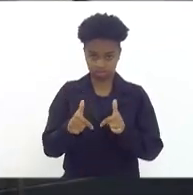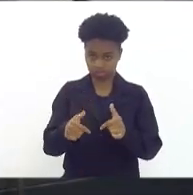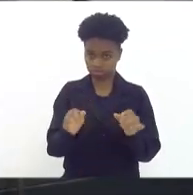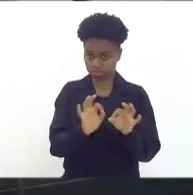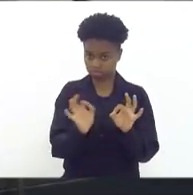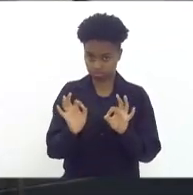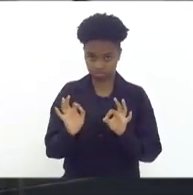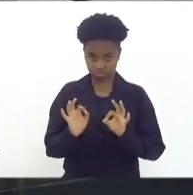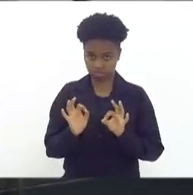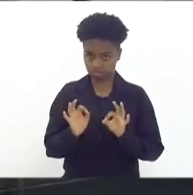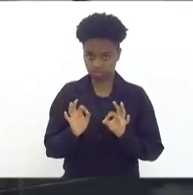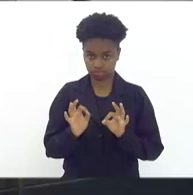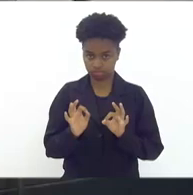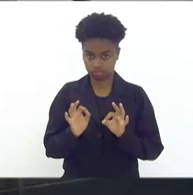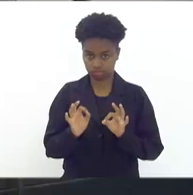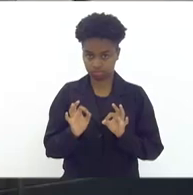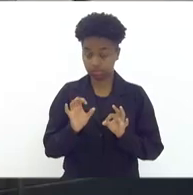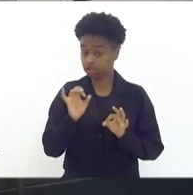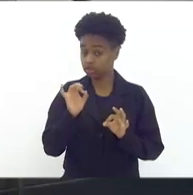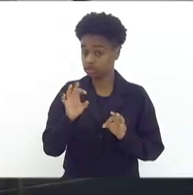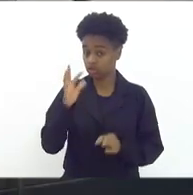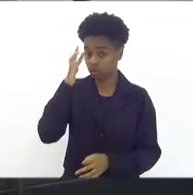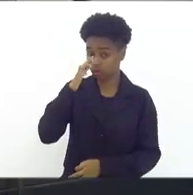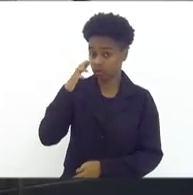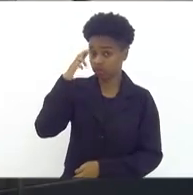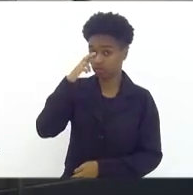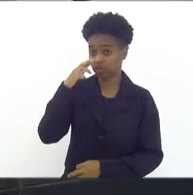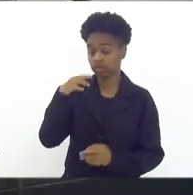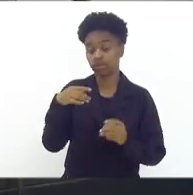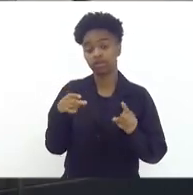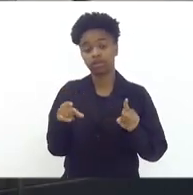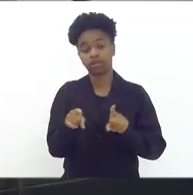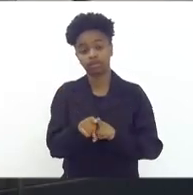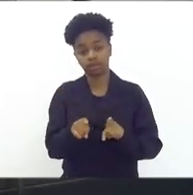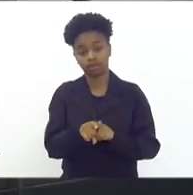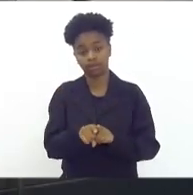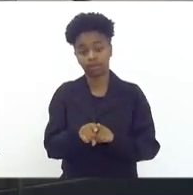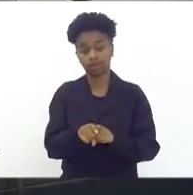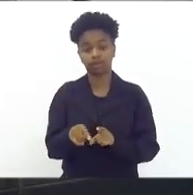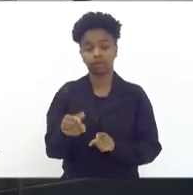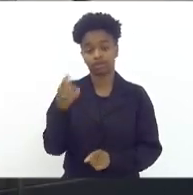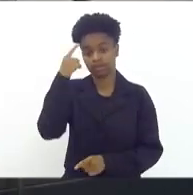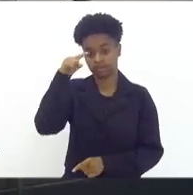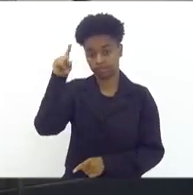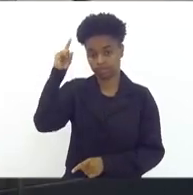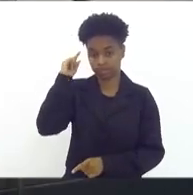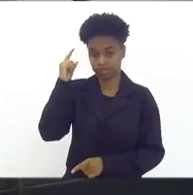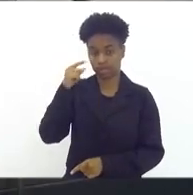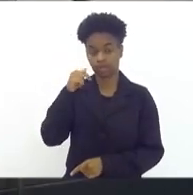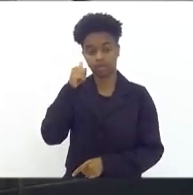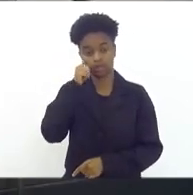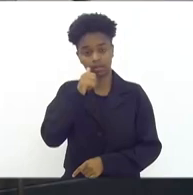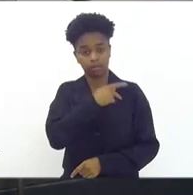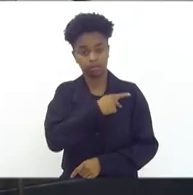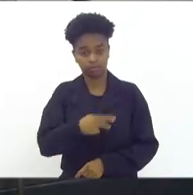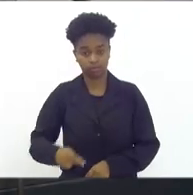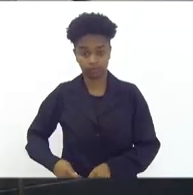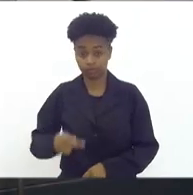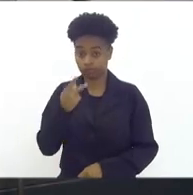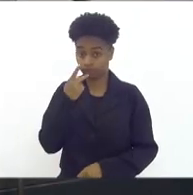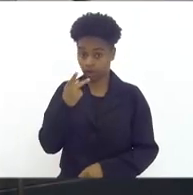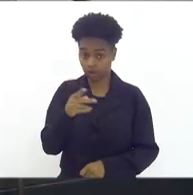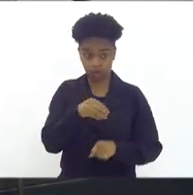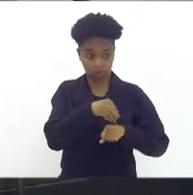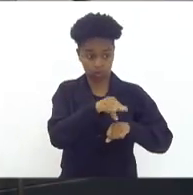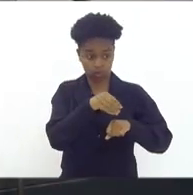só seria fiscalização e também na fala da presidente ela me falou aqui para todos